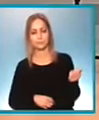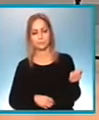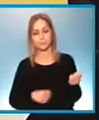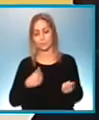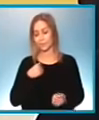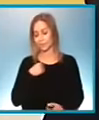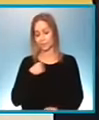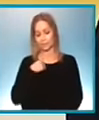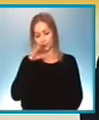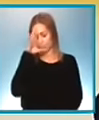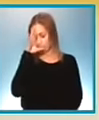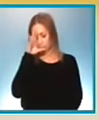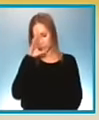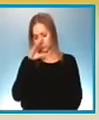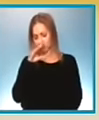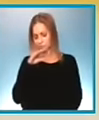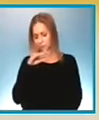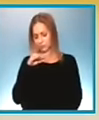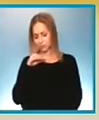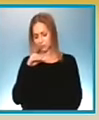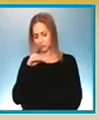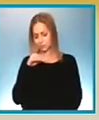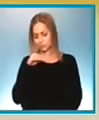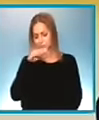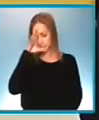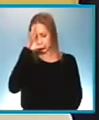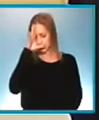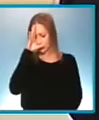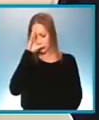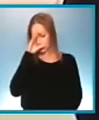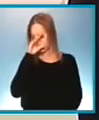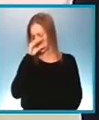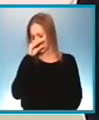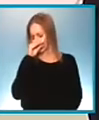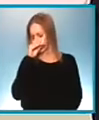não sabe, não sabe